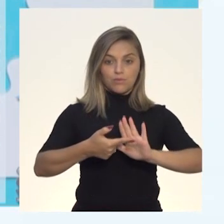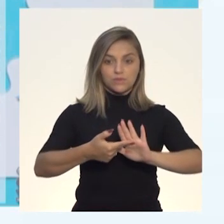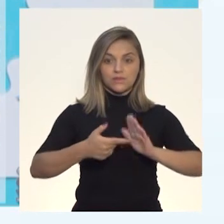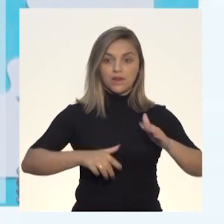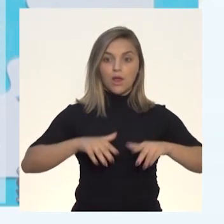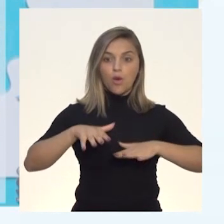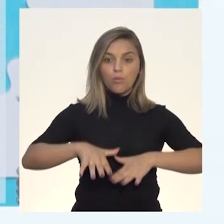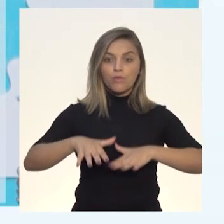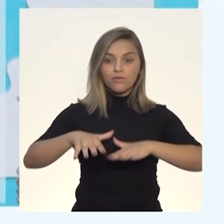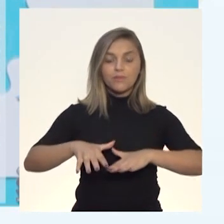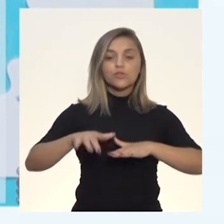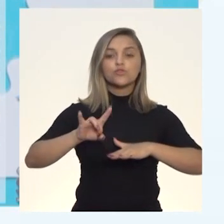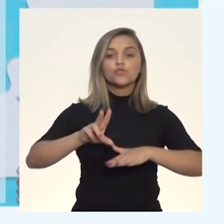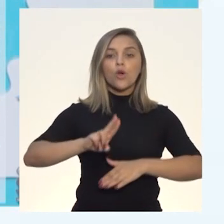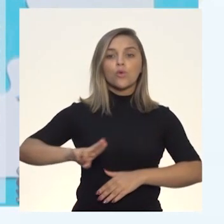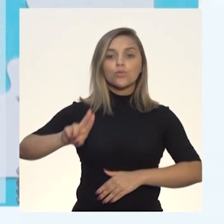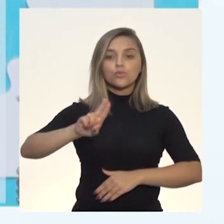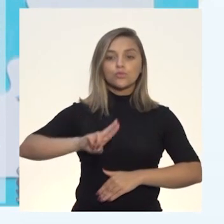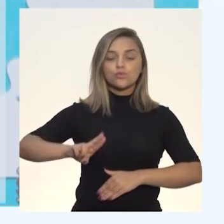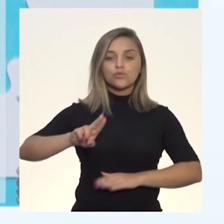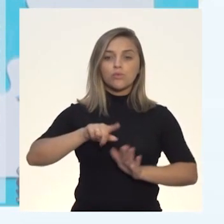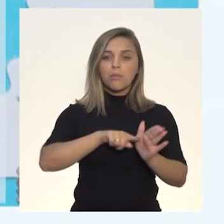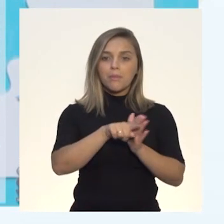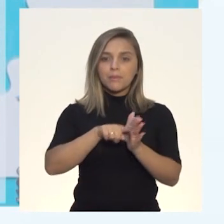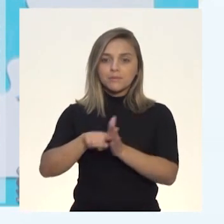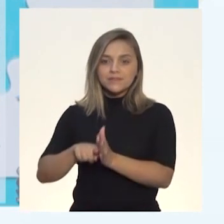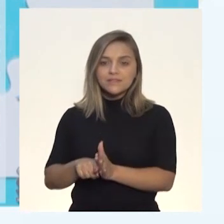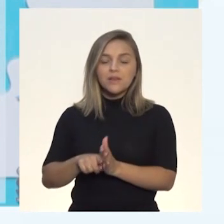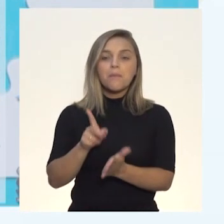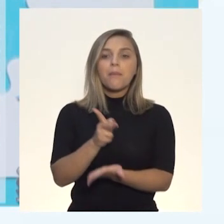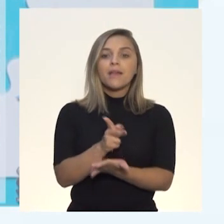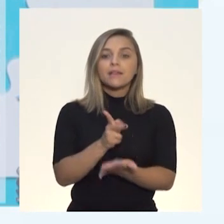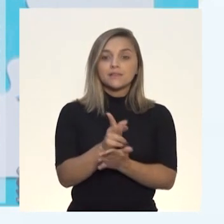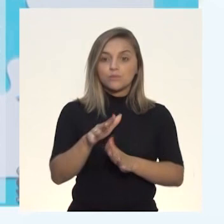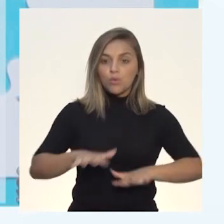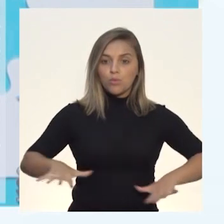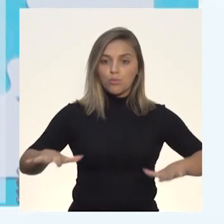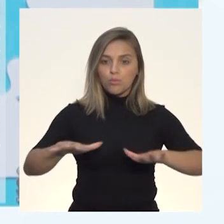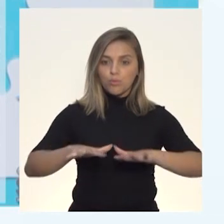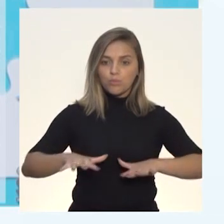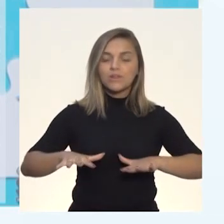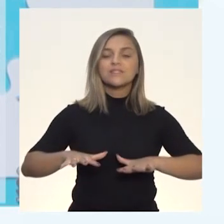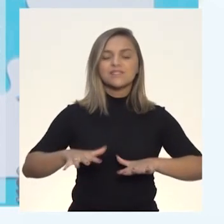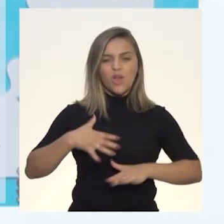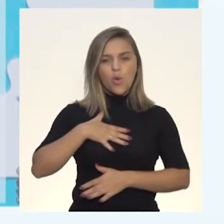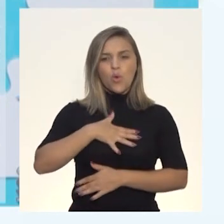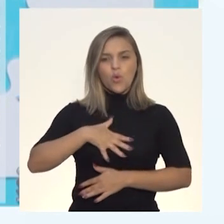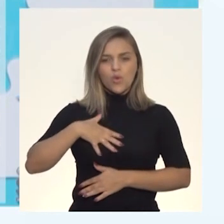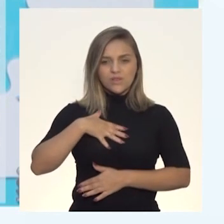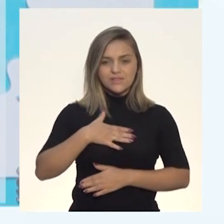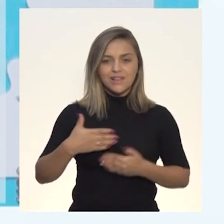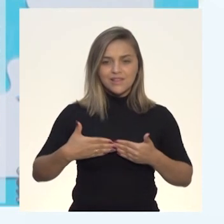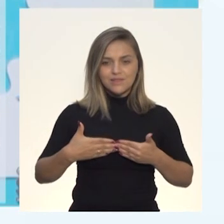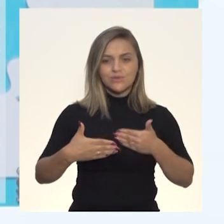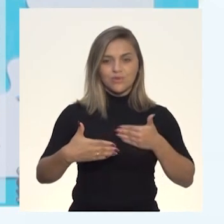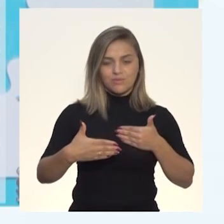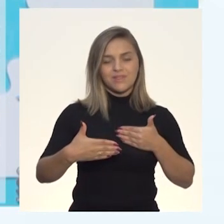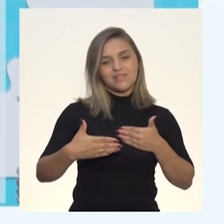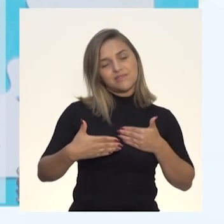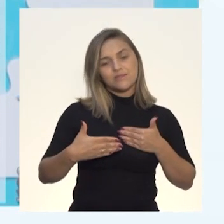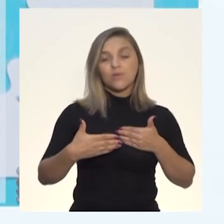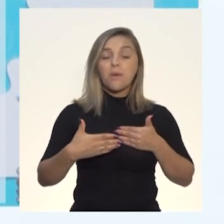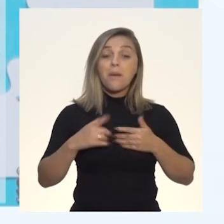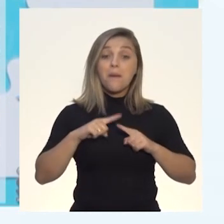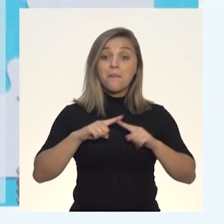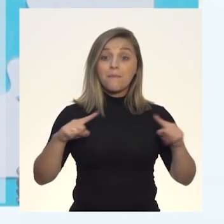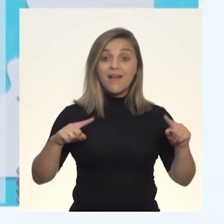para pesquisas. Mesmo que o público, no início, se divertisse com ele,